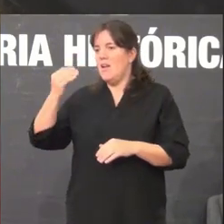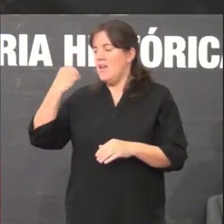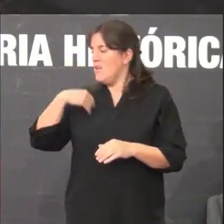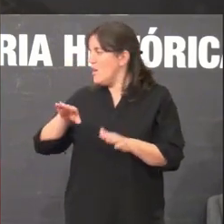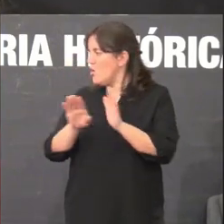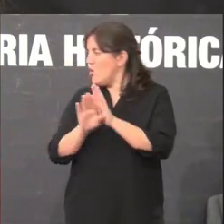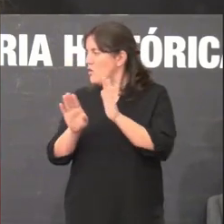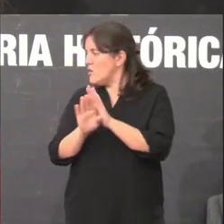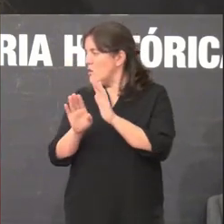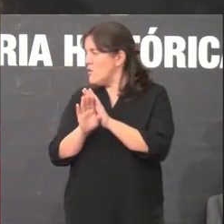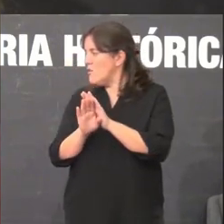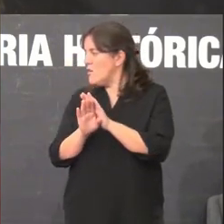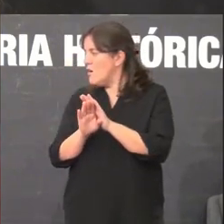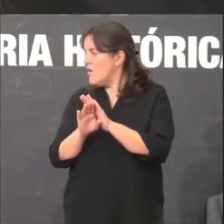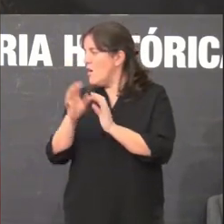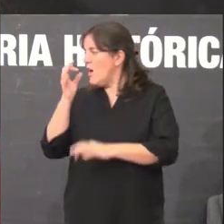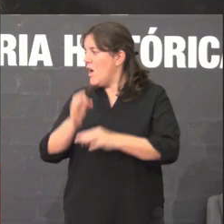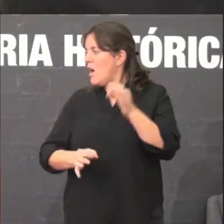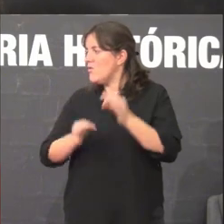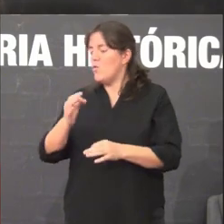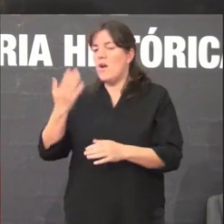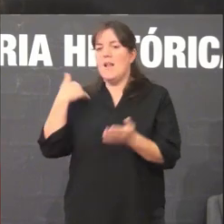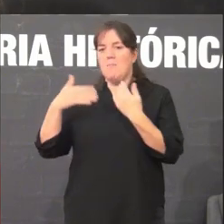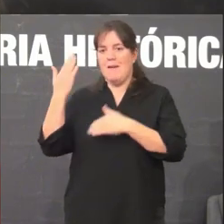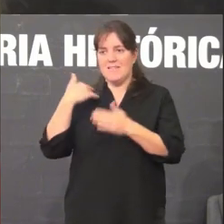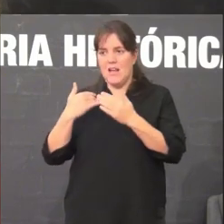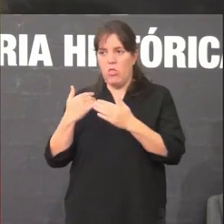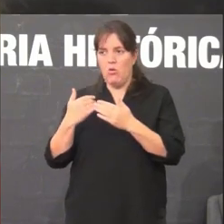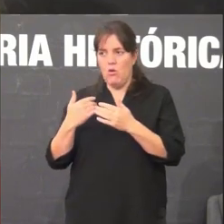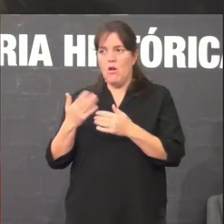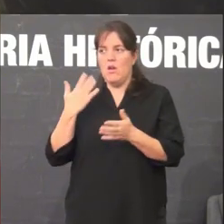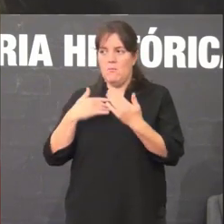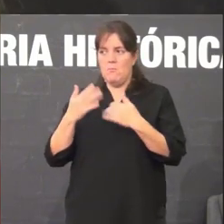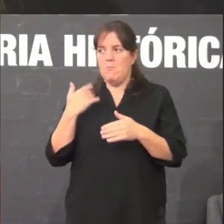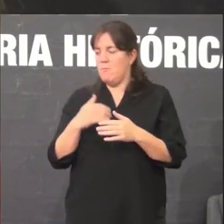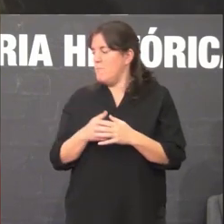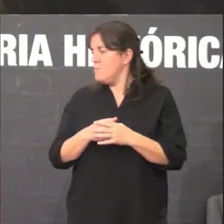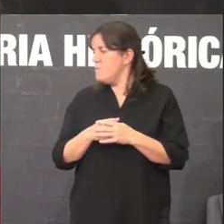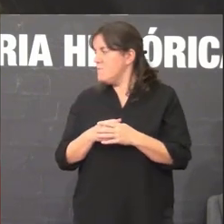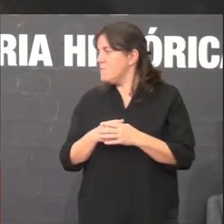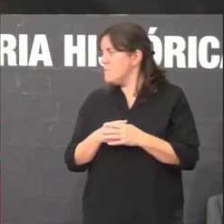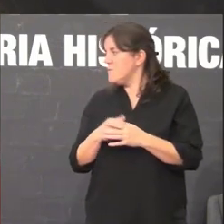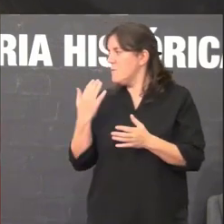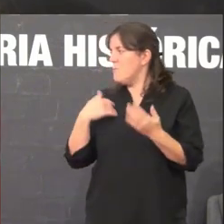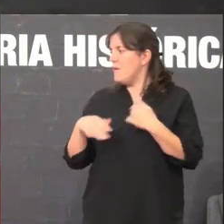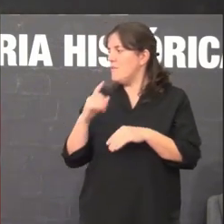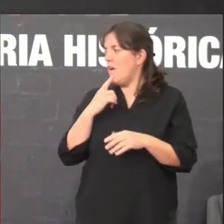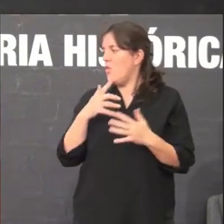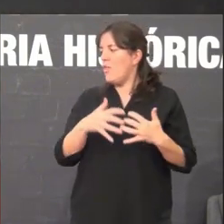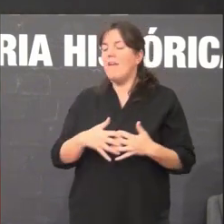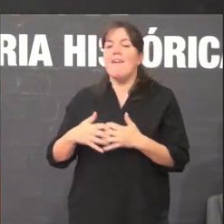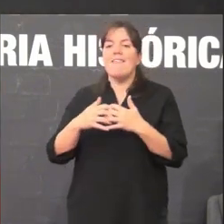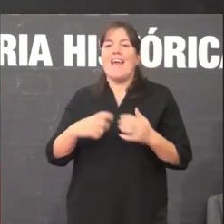continuar a recordar o passado e, sobretudo, o passado da Guerra